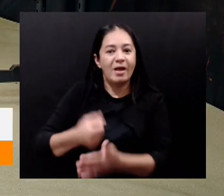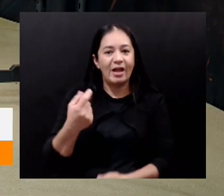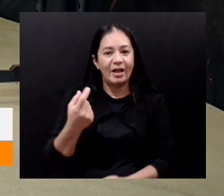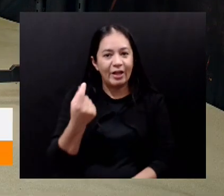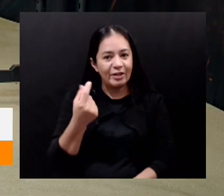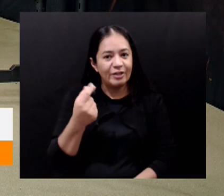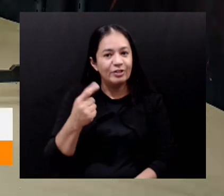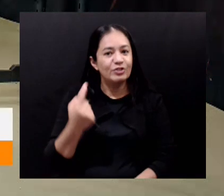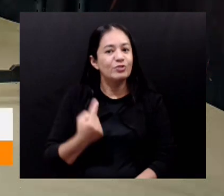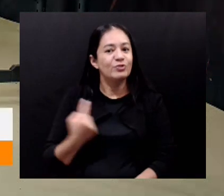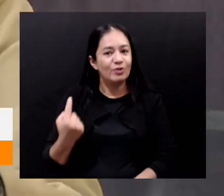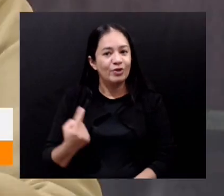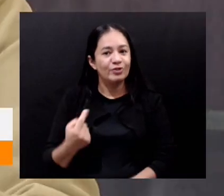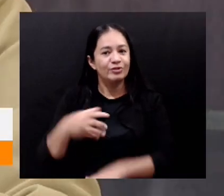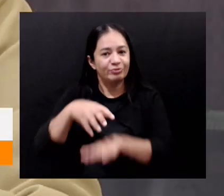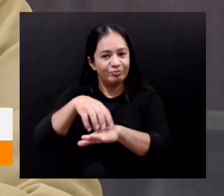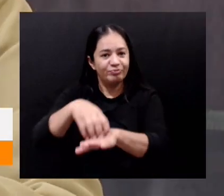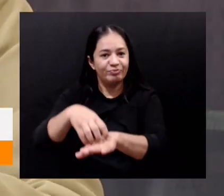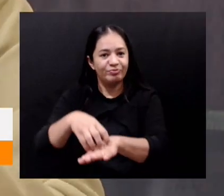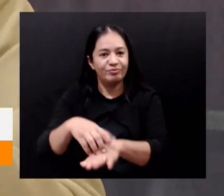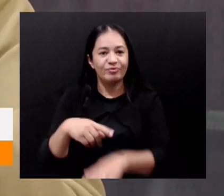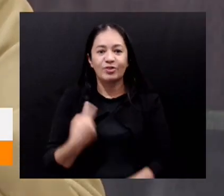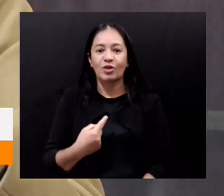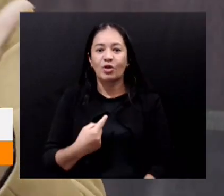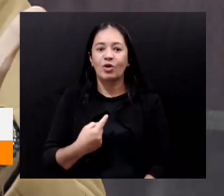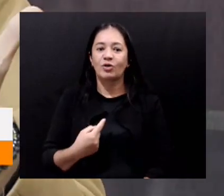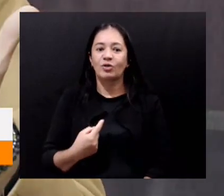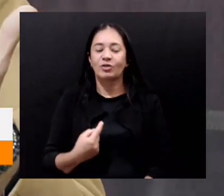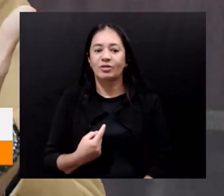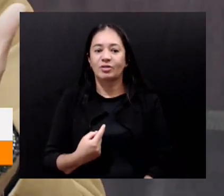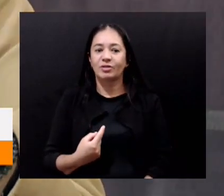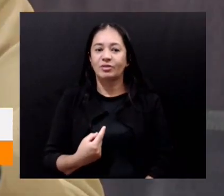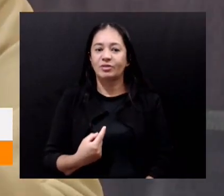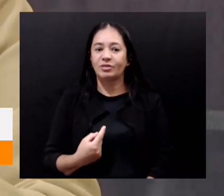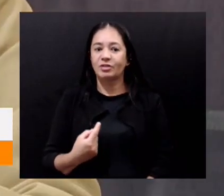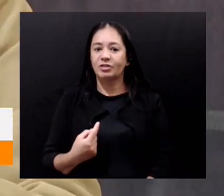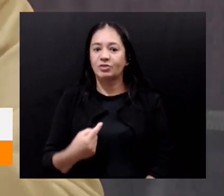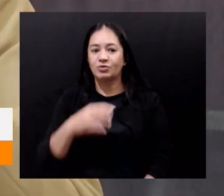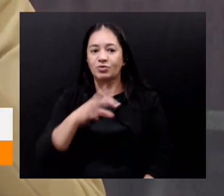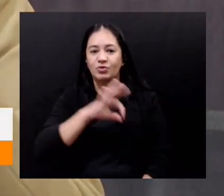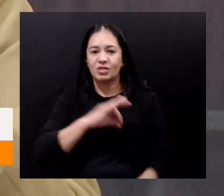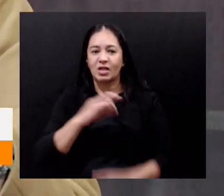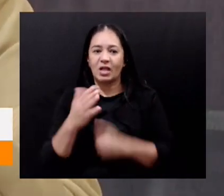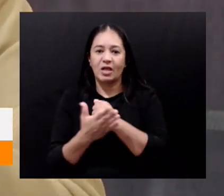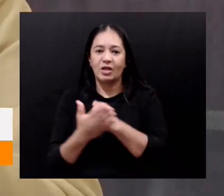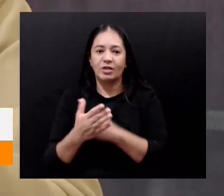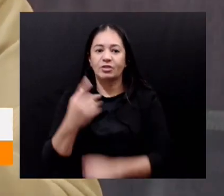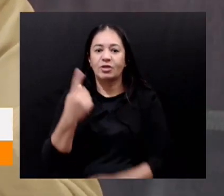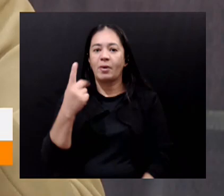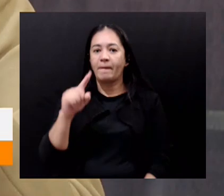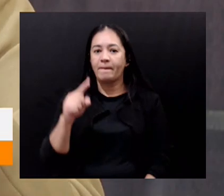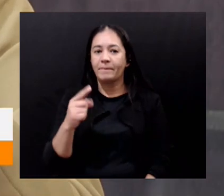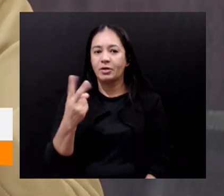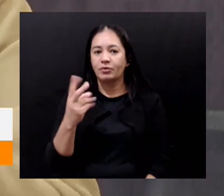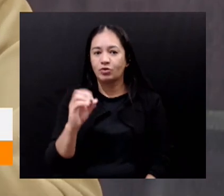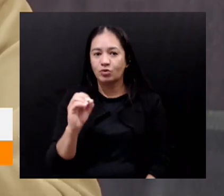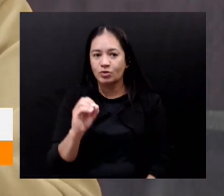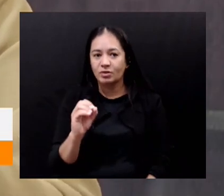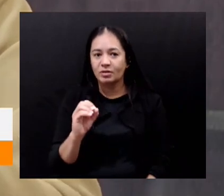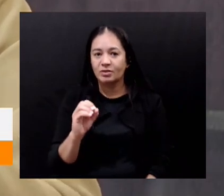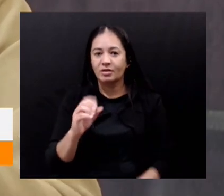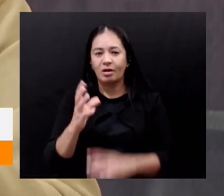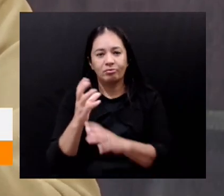transporte. Nosso salário mínimo hoje são 870 euros, salário médio 1.200. Façam a continha